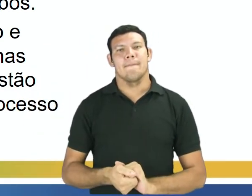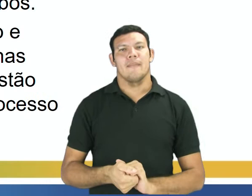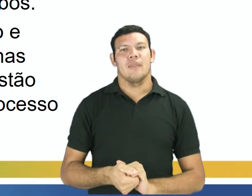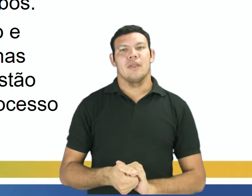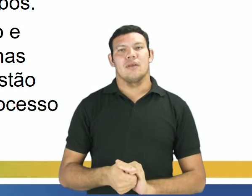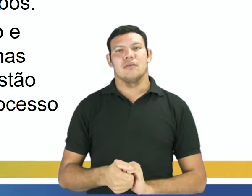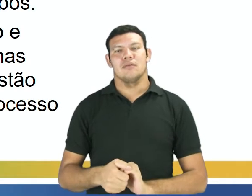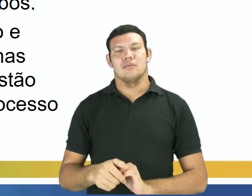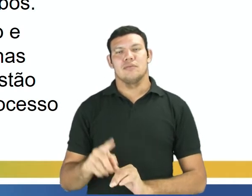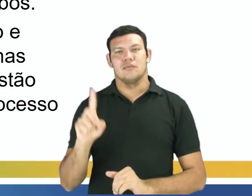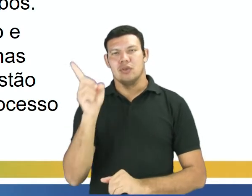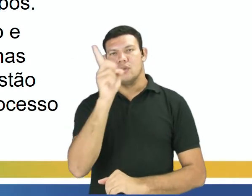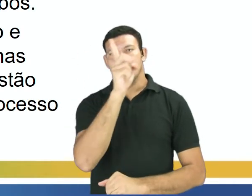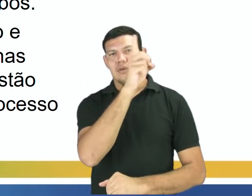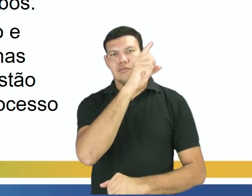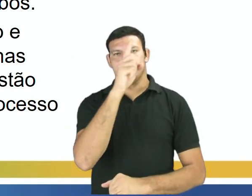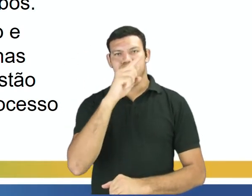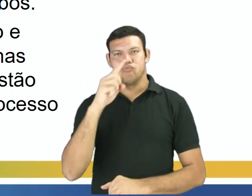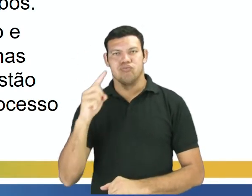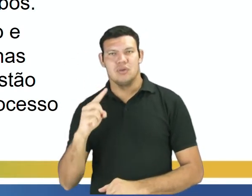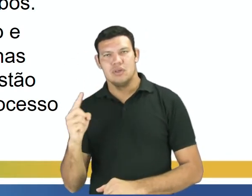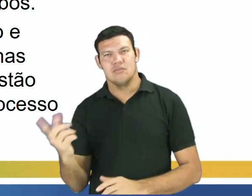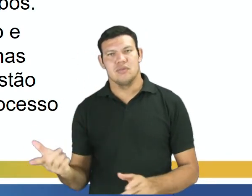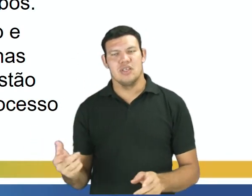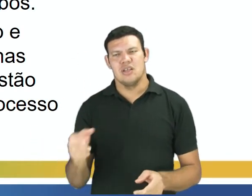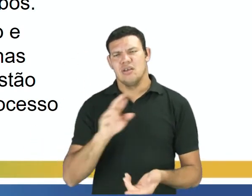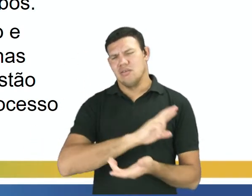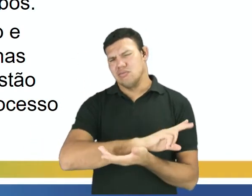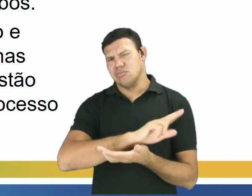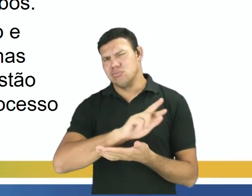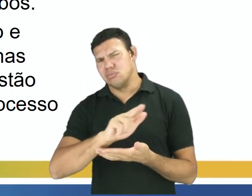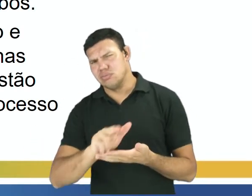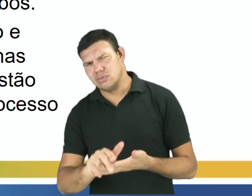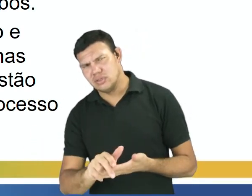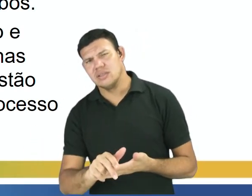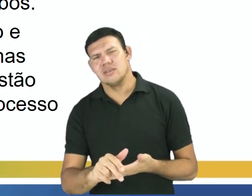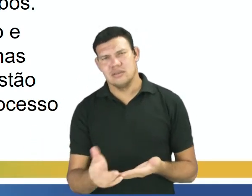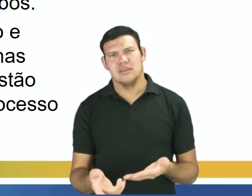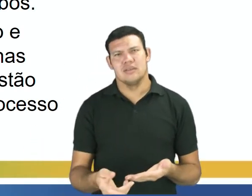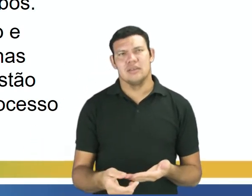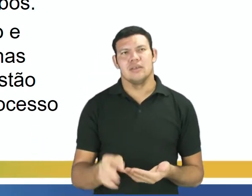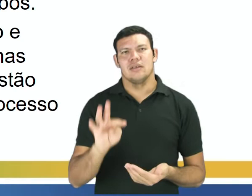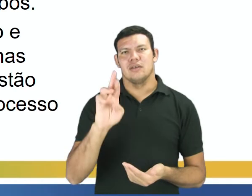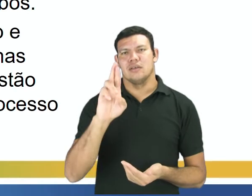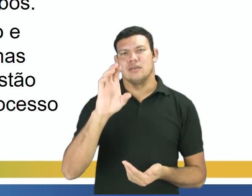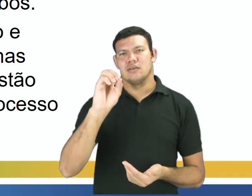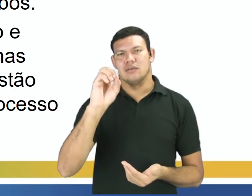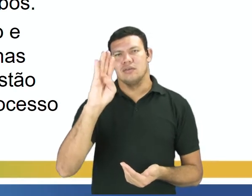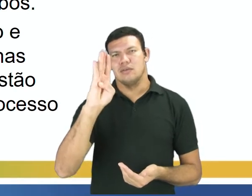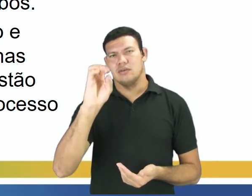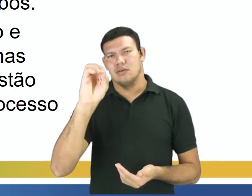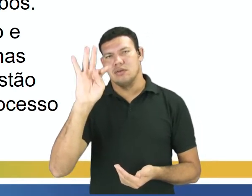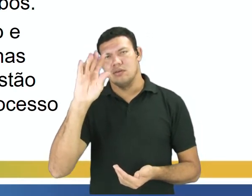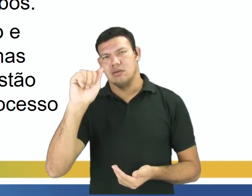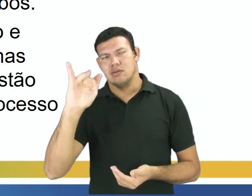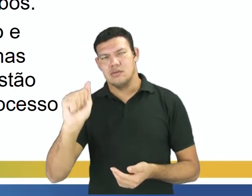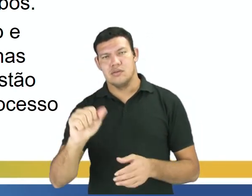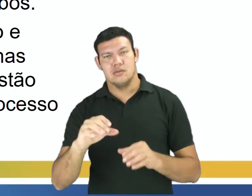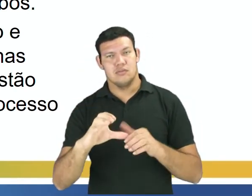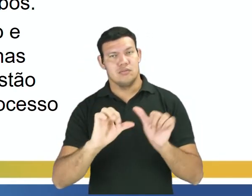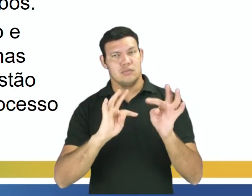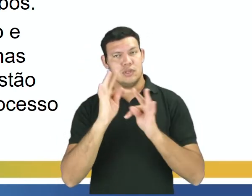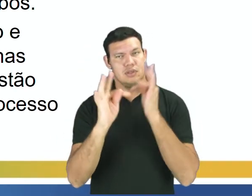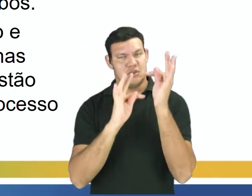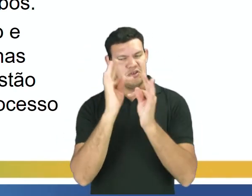abelhas, vespas e outros tipos de produtos que são dessa área da robótica, da tecnologia de